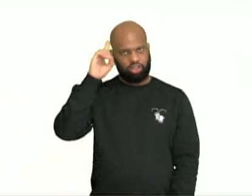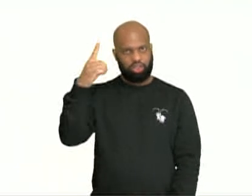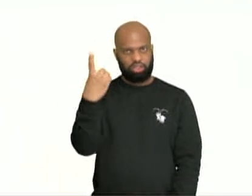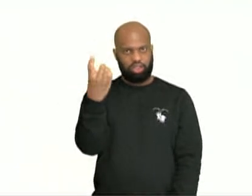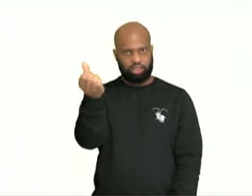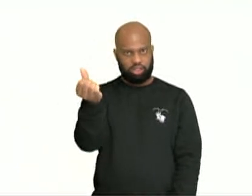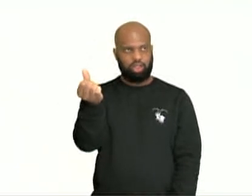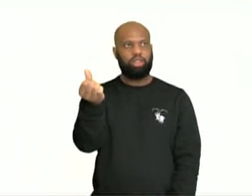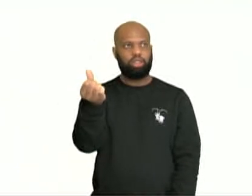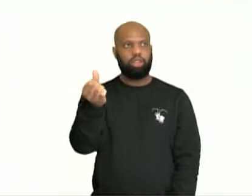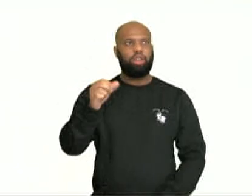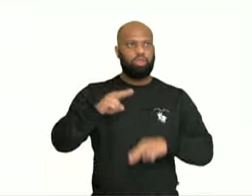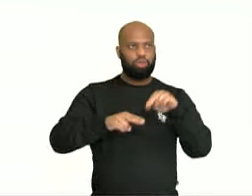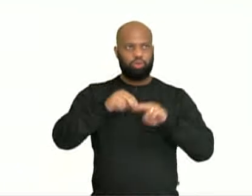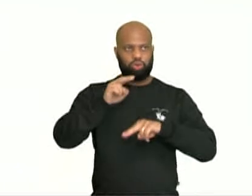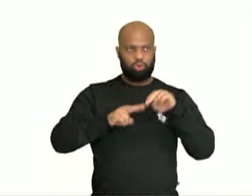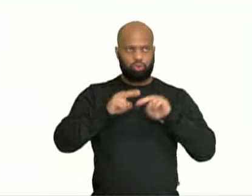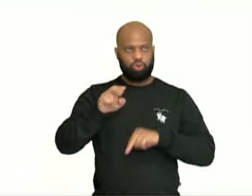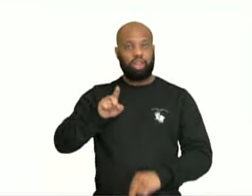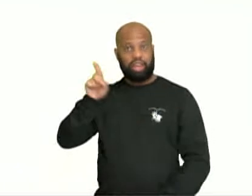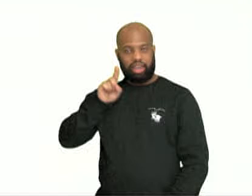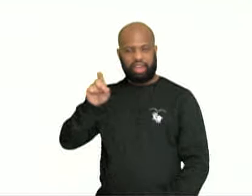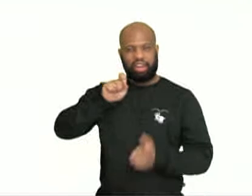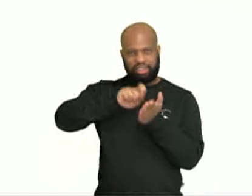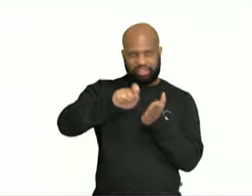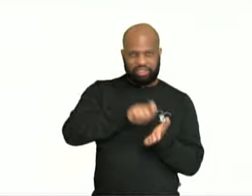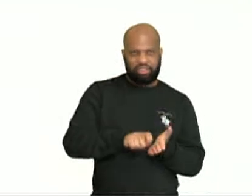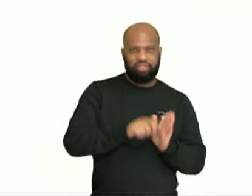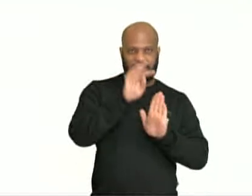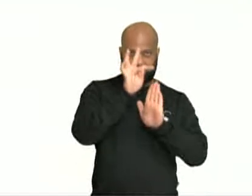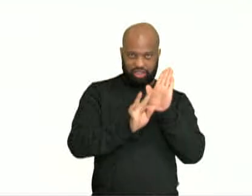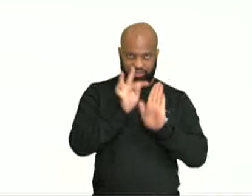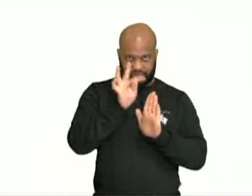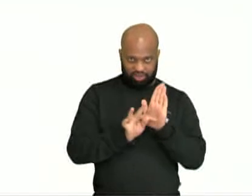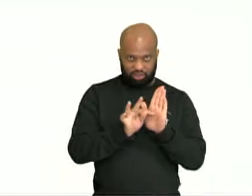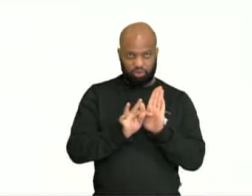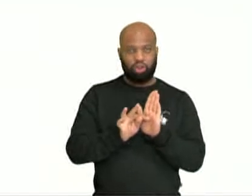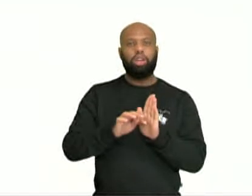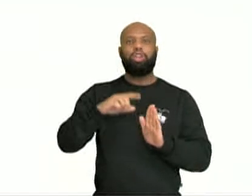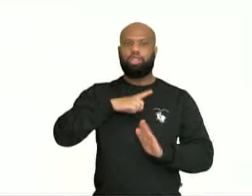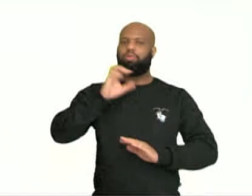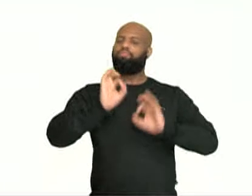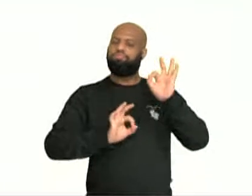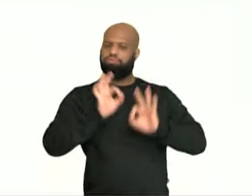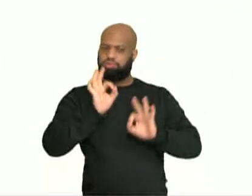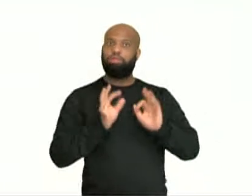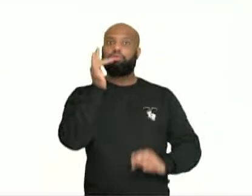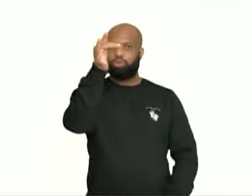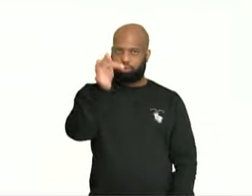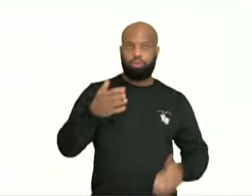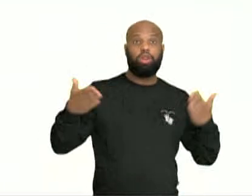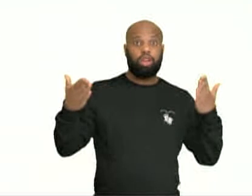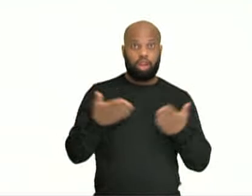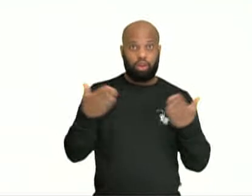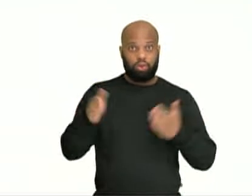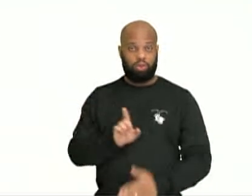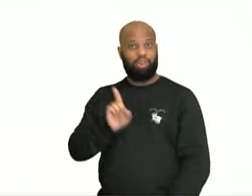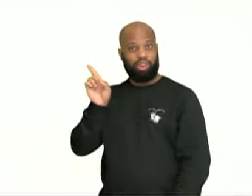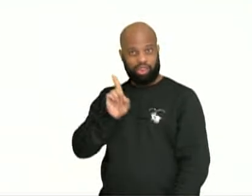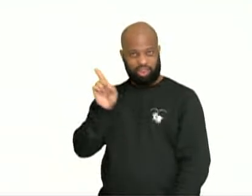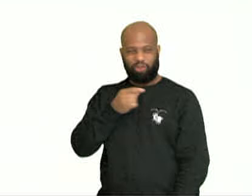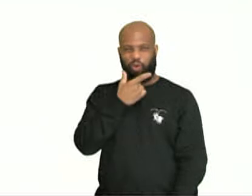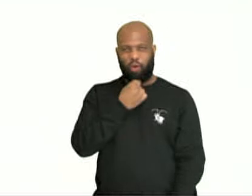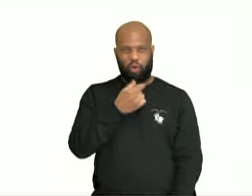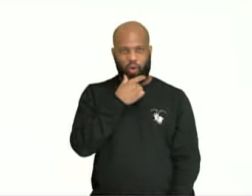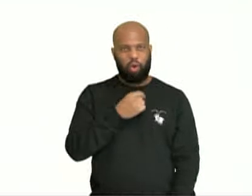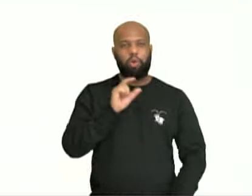de junho, o romancista, dramaturgo e poeta Ariano Suassuna está cheio de planos. Dessa vez, Ariano se empenha